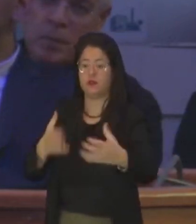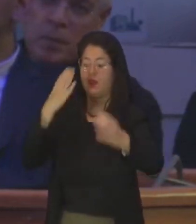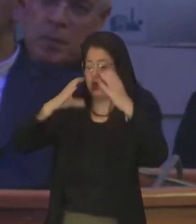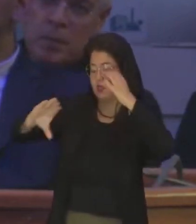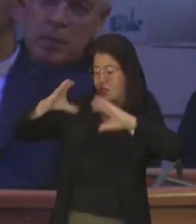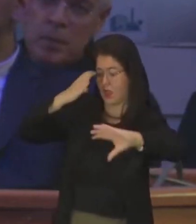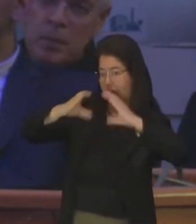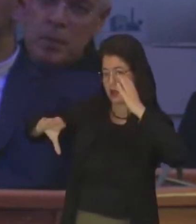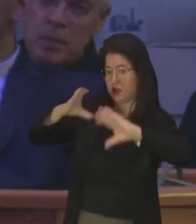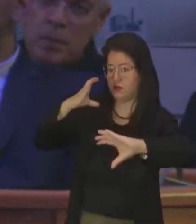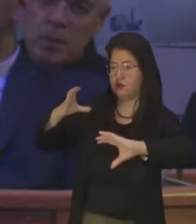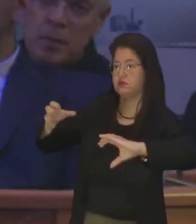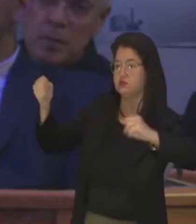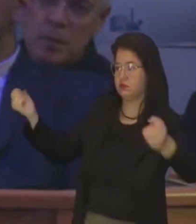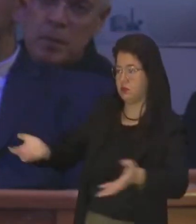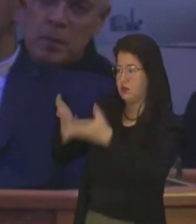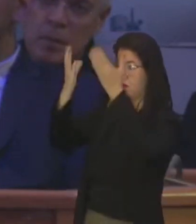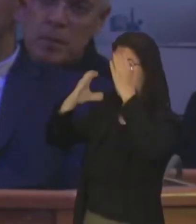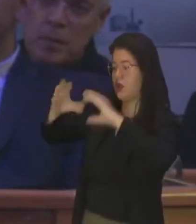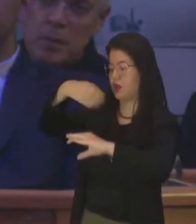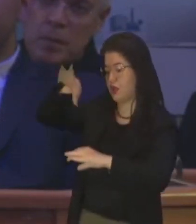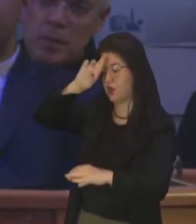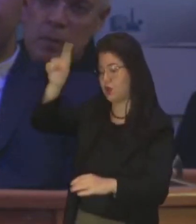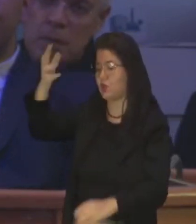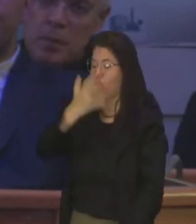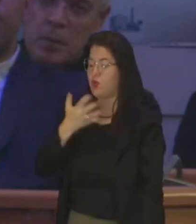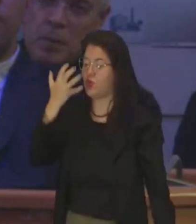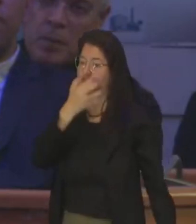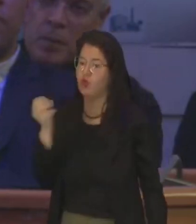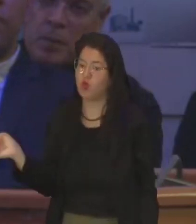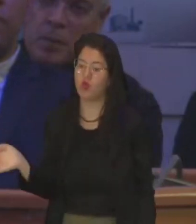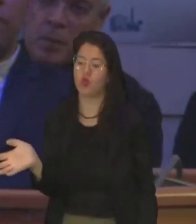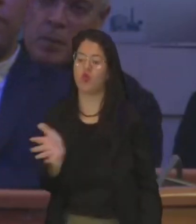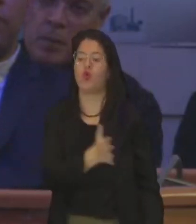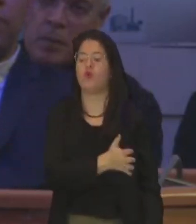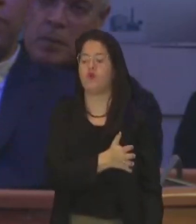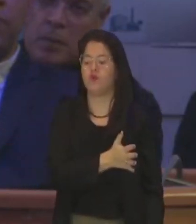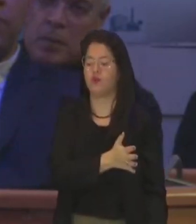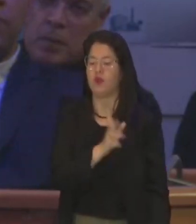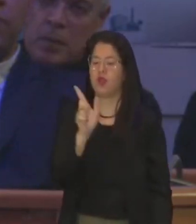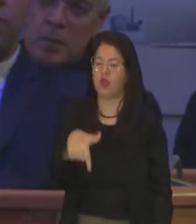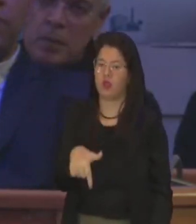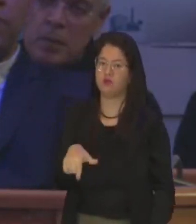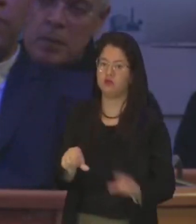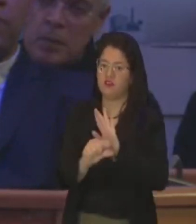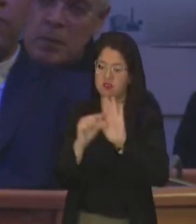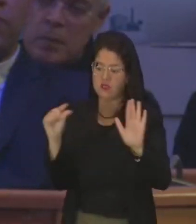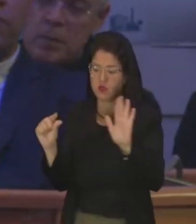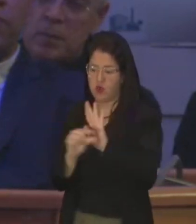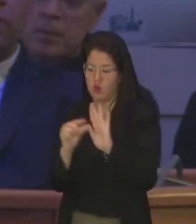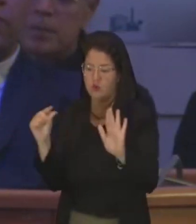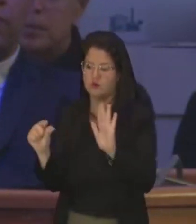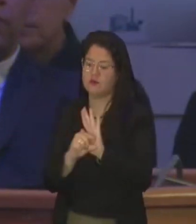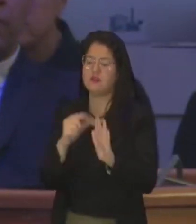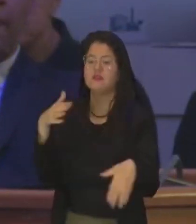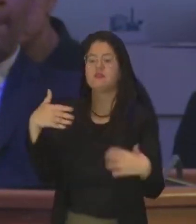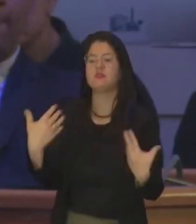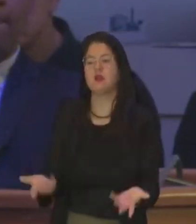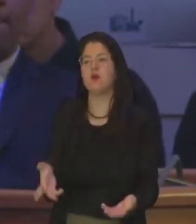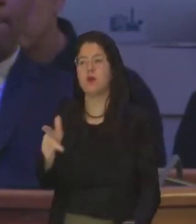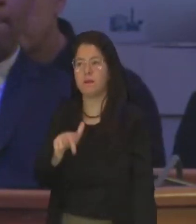Cantai, não é? Bendizei, cantai ao Senhor um cântico novo, é isso que diz aí. Sabe,